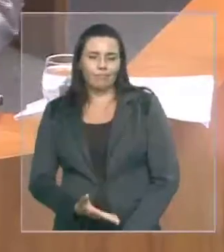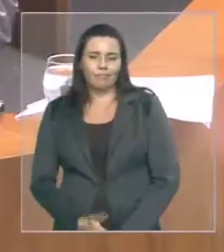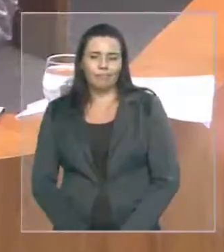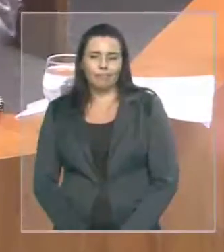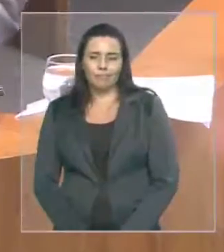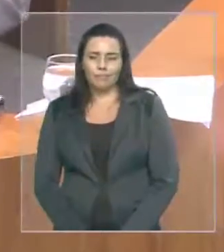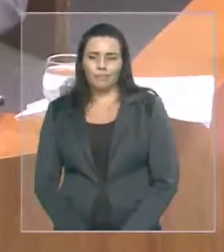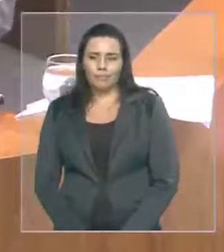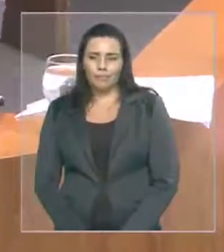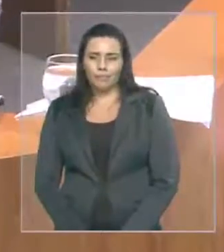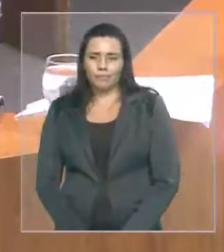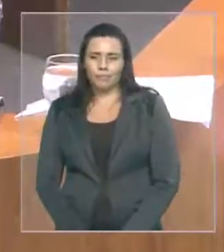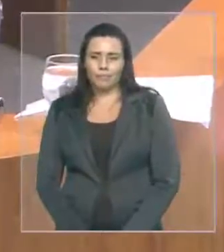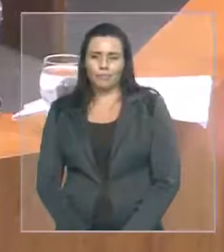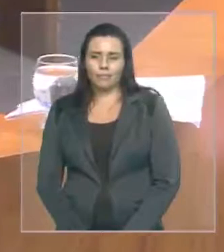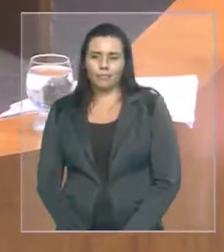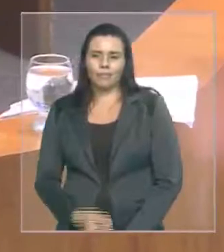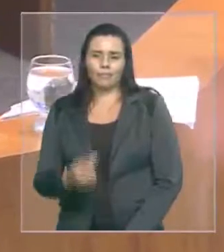quando eu